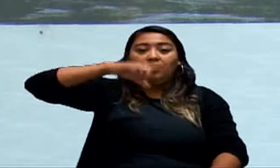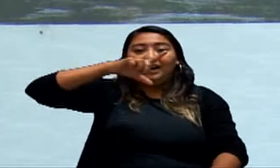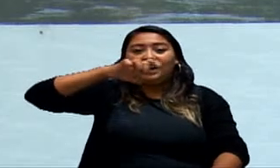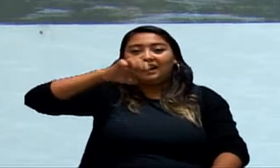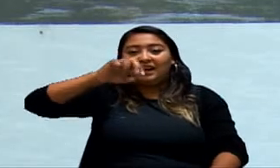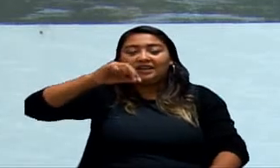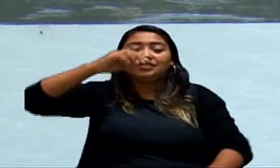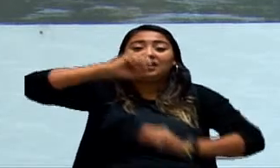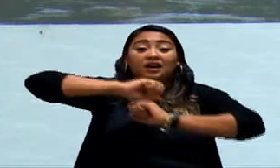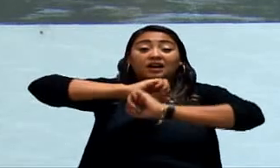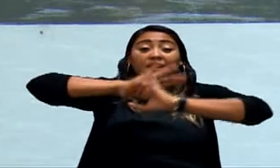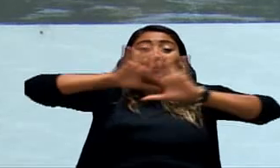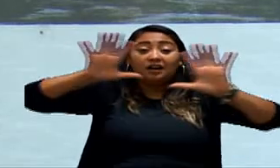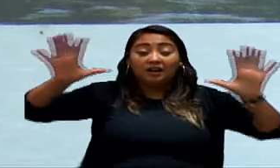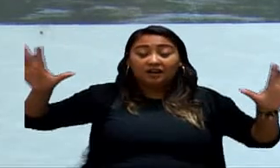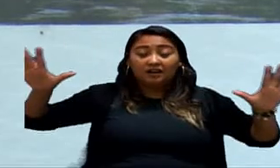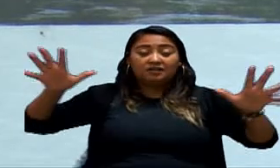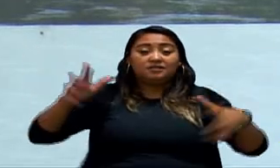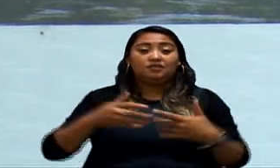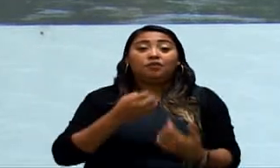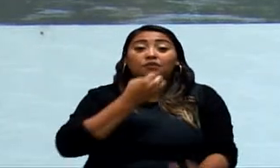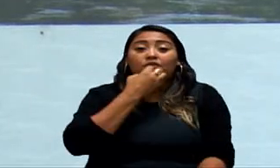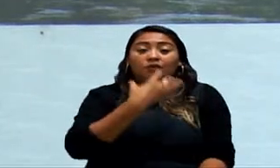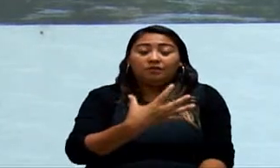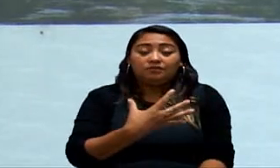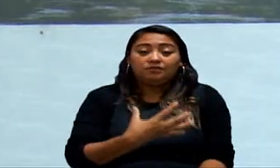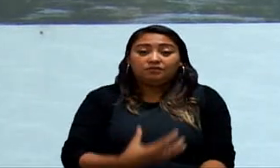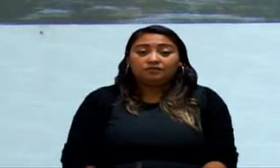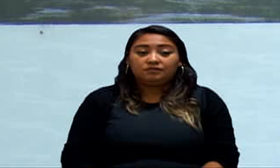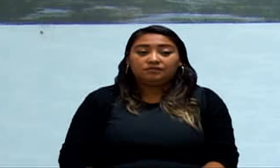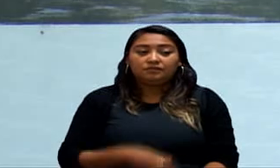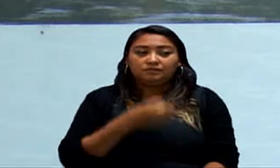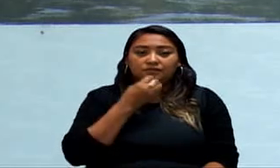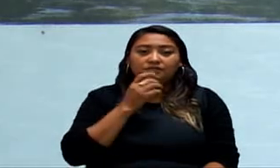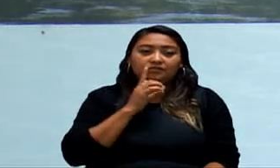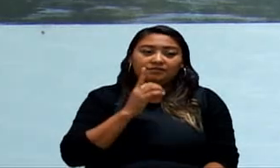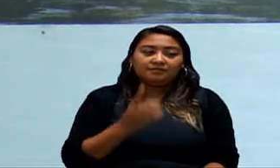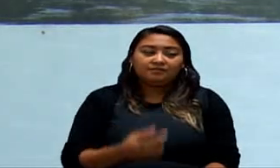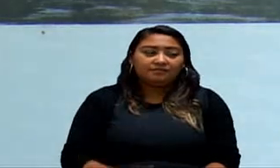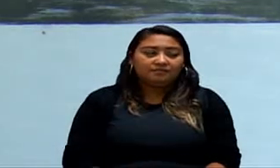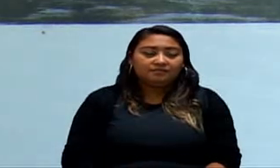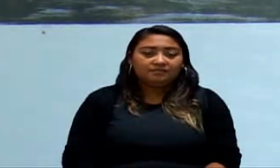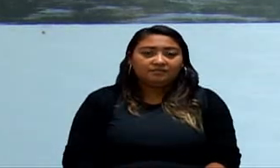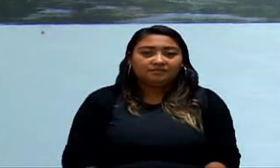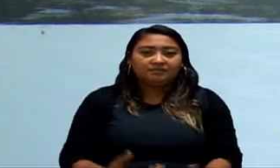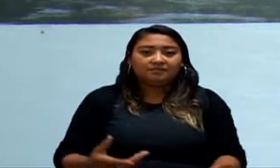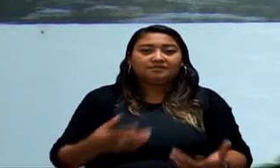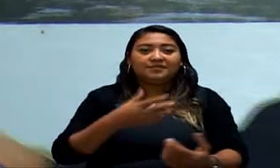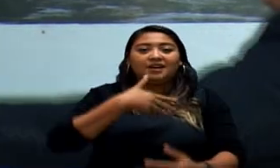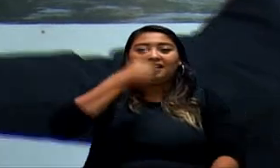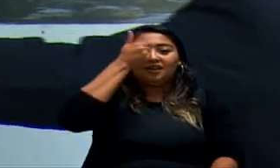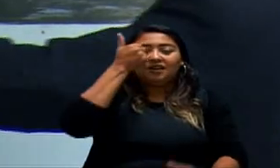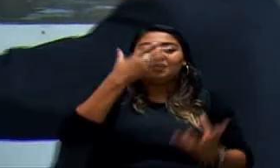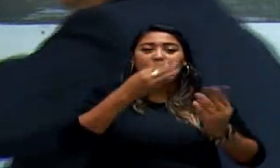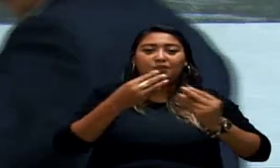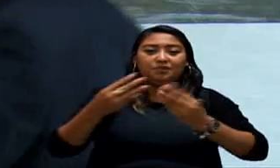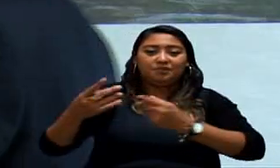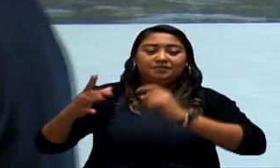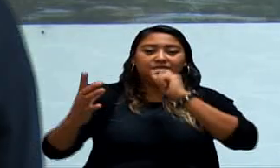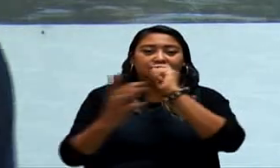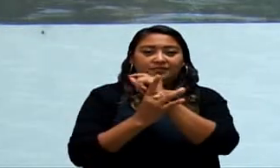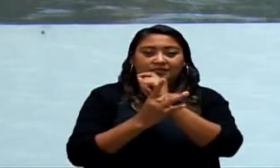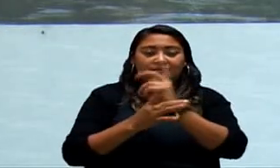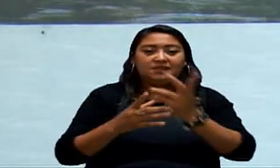está claro, está muito bom. Bom dia, pastor. Então, isso melhora bastante a questão de segurança, inclusive